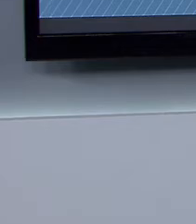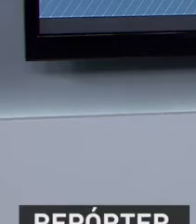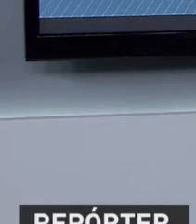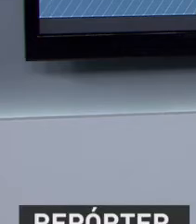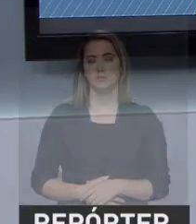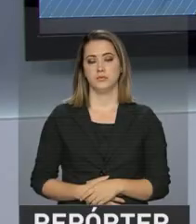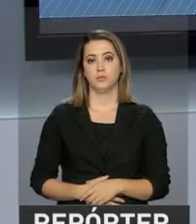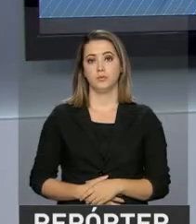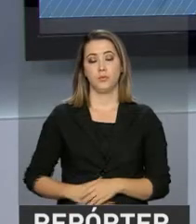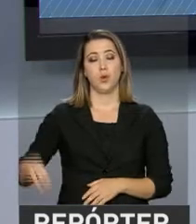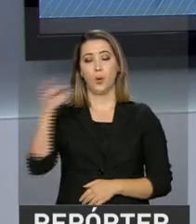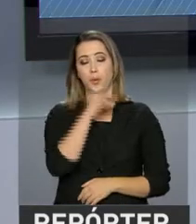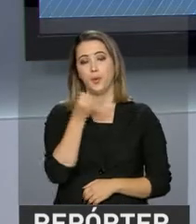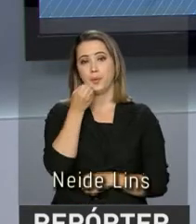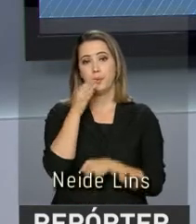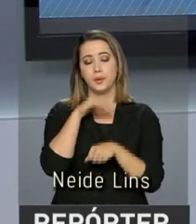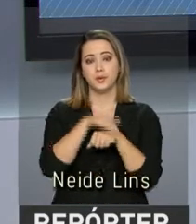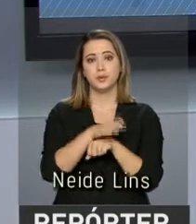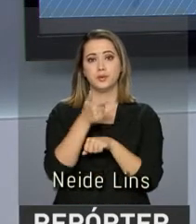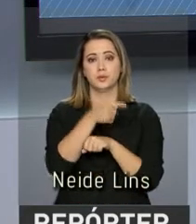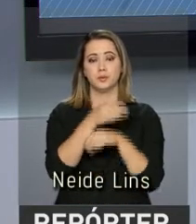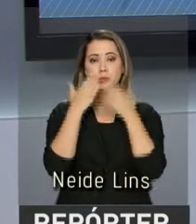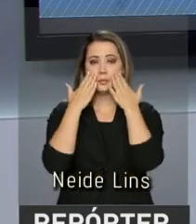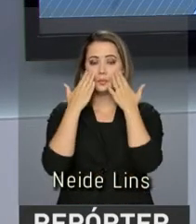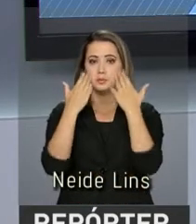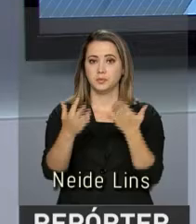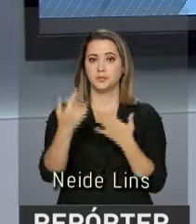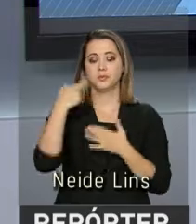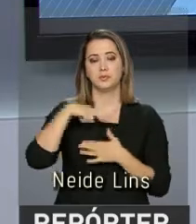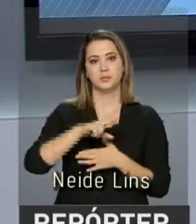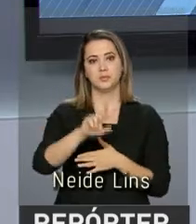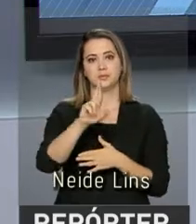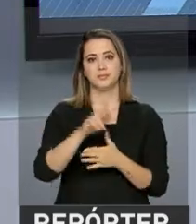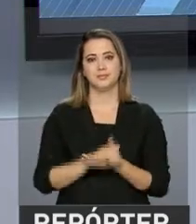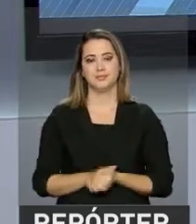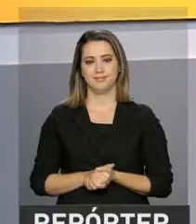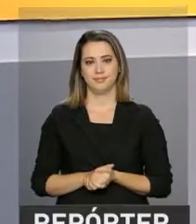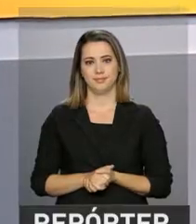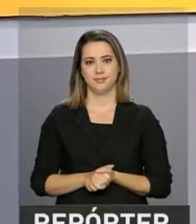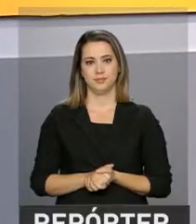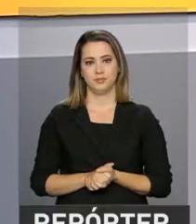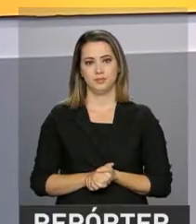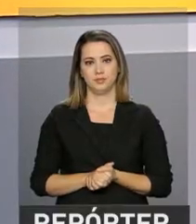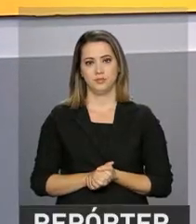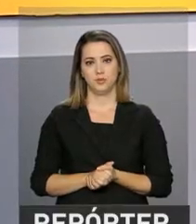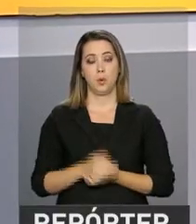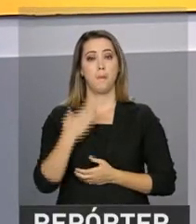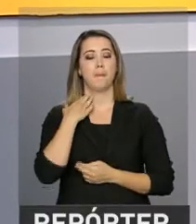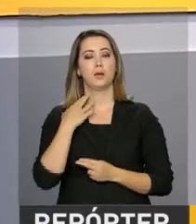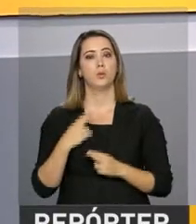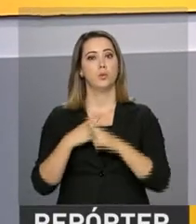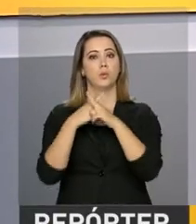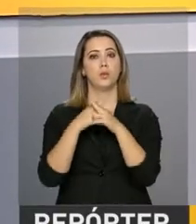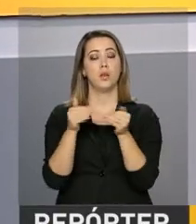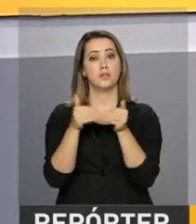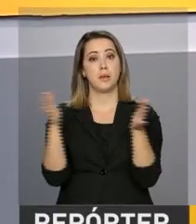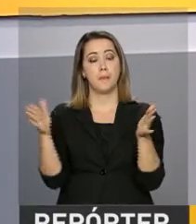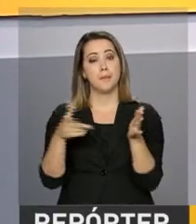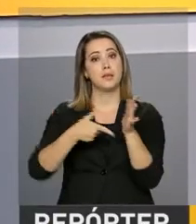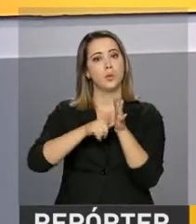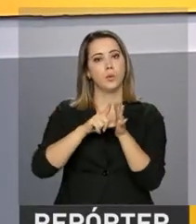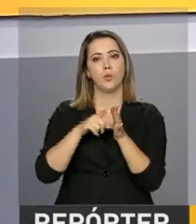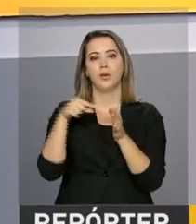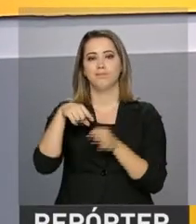olá boa noite no ar mais uma edição do repórter nbr as agências da caixa abrirão mais cedo